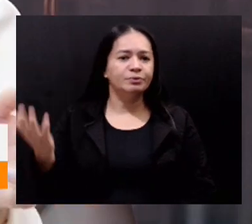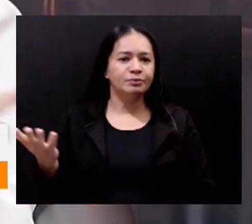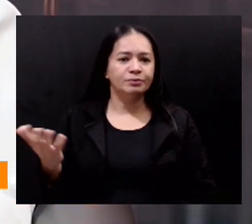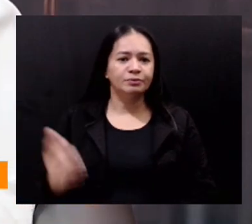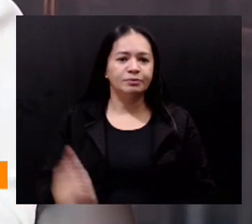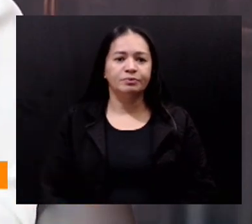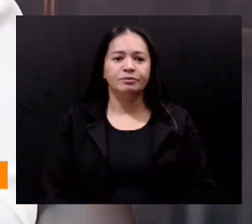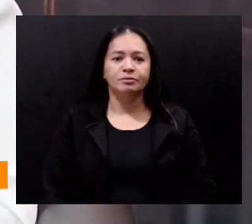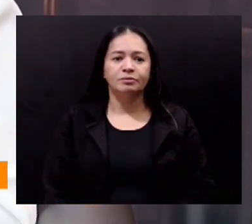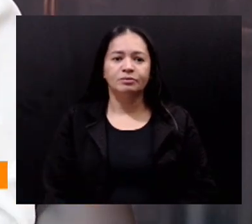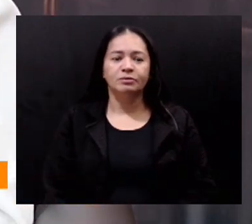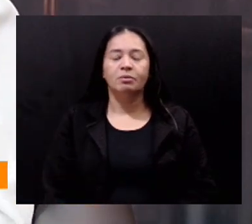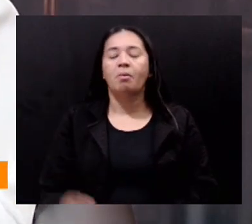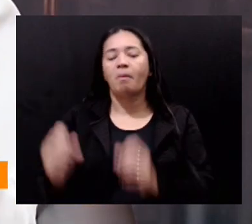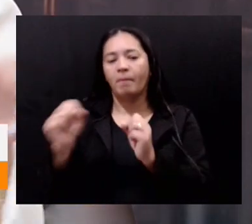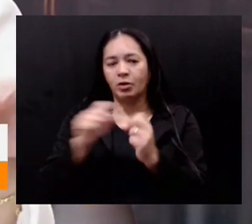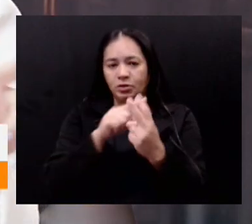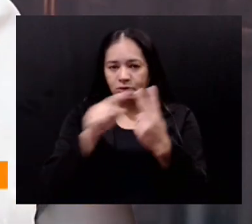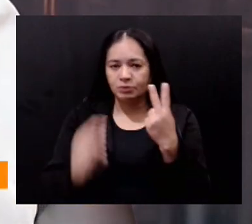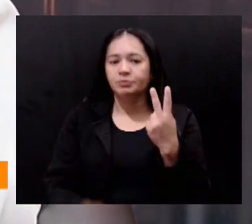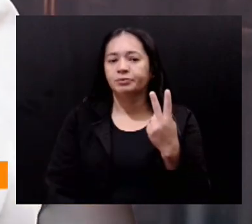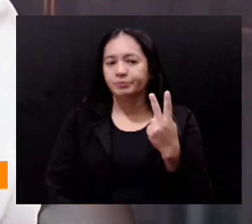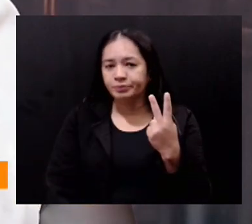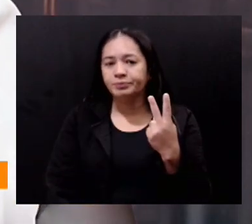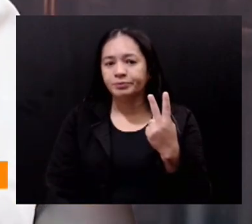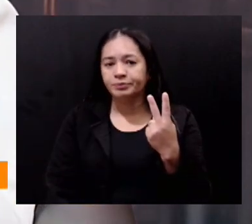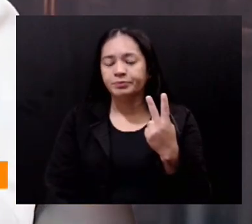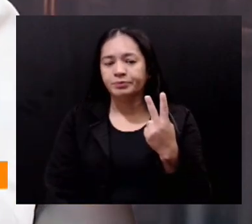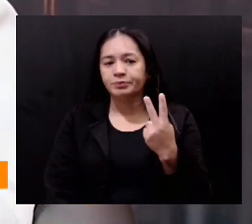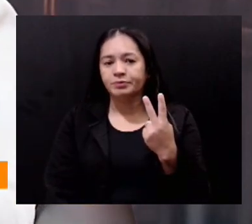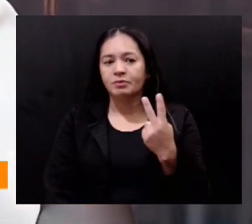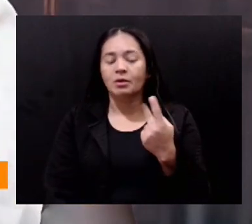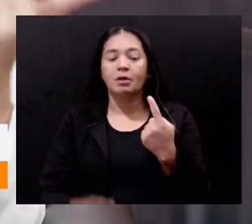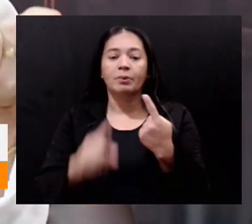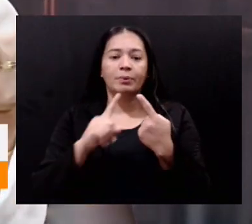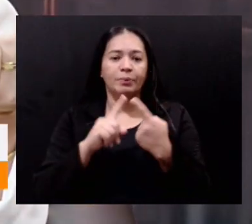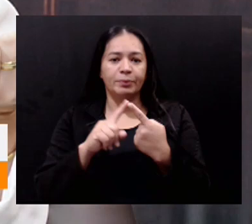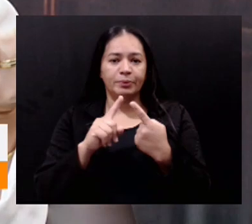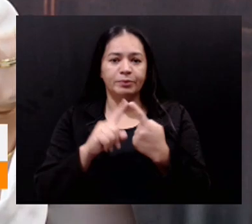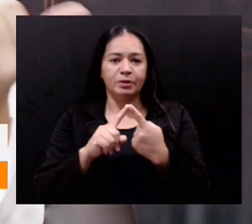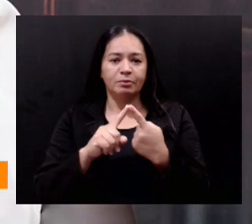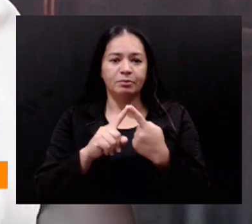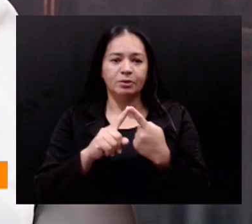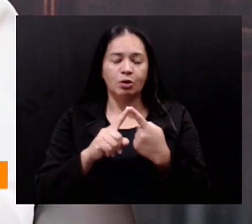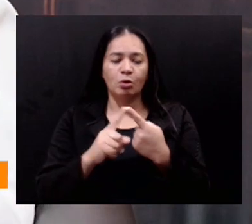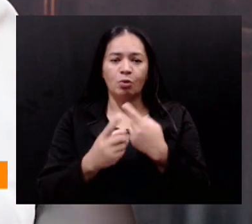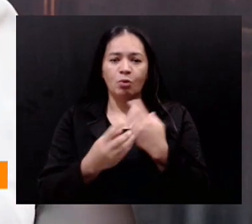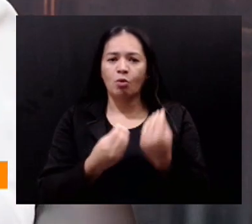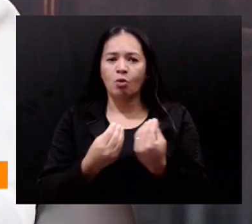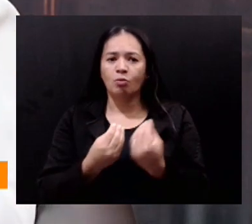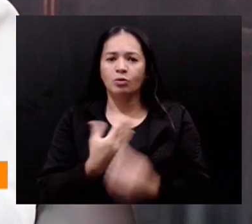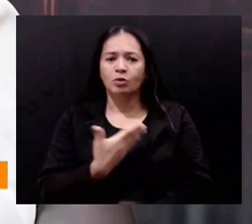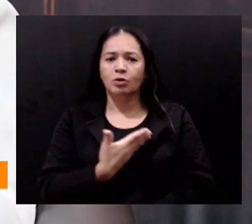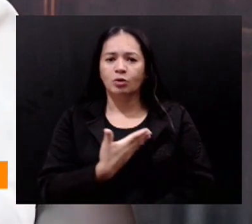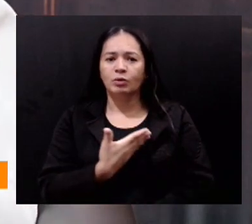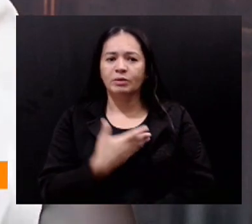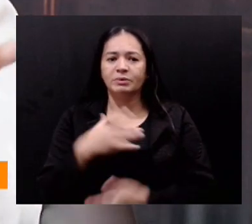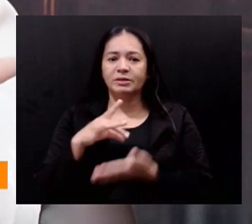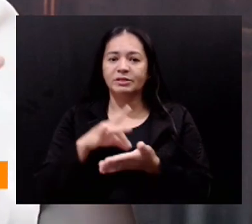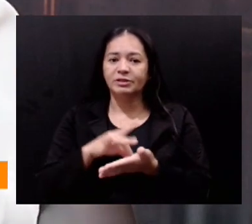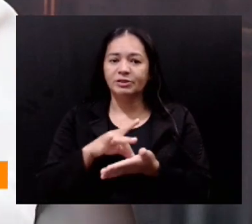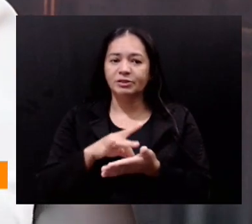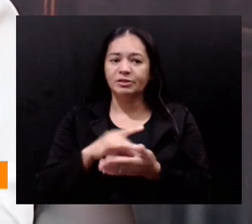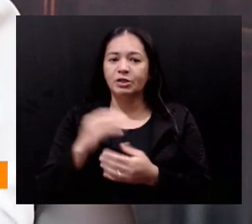na Uhum. verdade, né. Primeiro ponto dessa questão do quanto que uma amizade verdadeira e o Sim, quanto ela está sendo